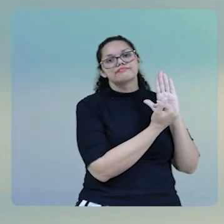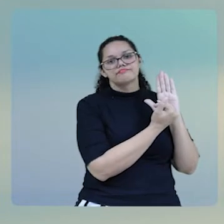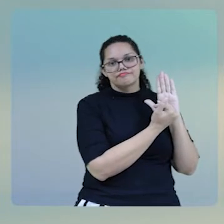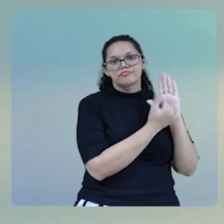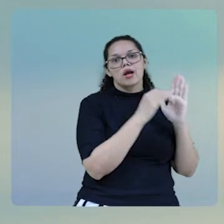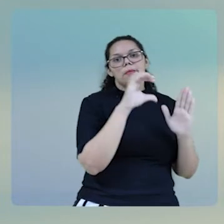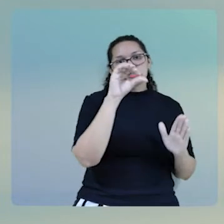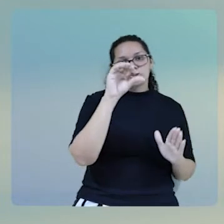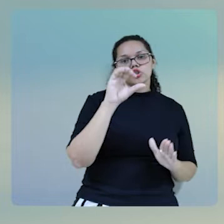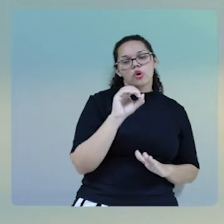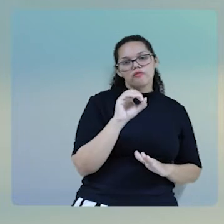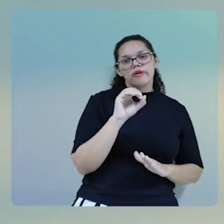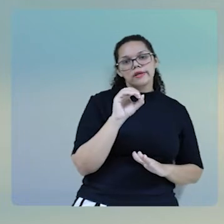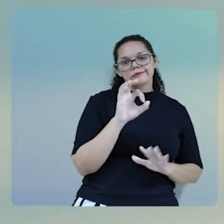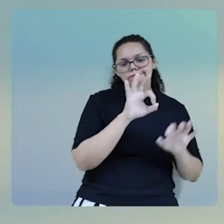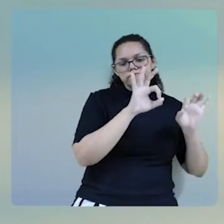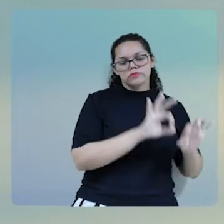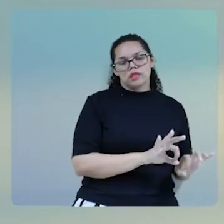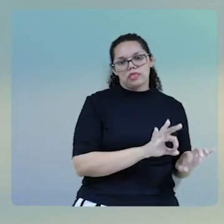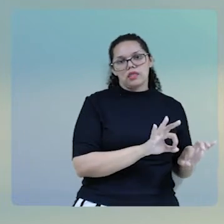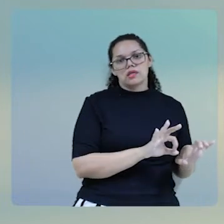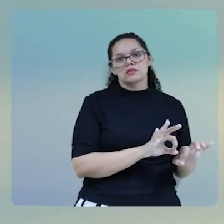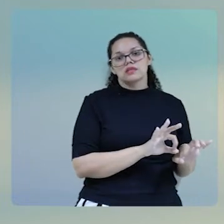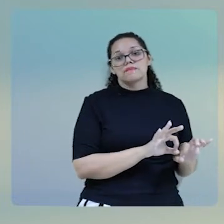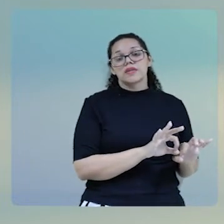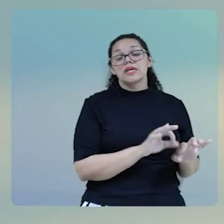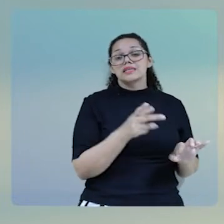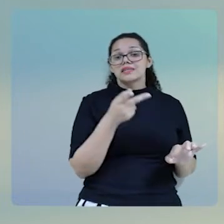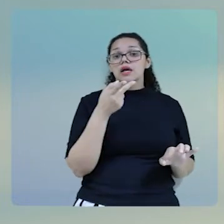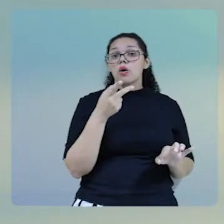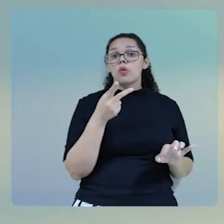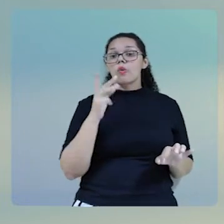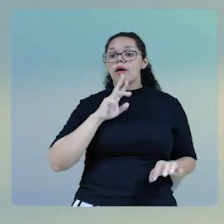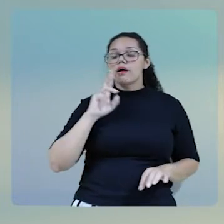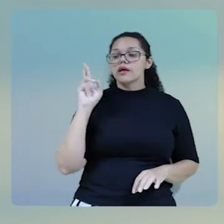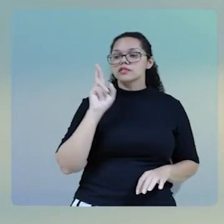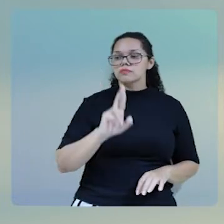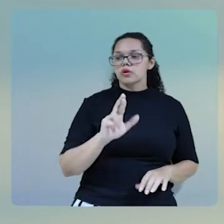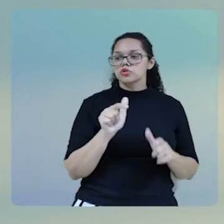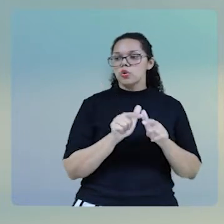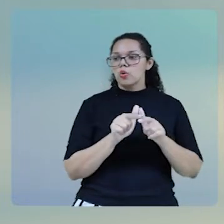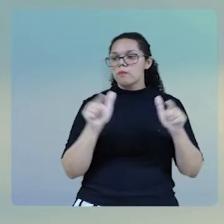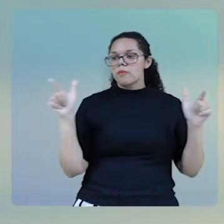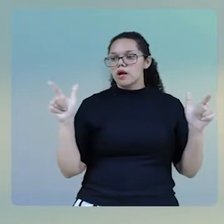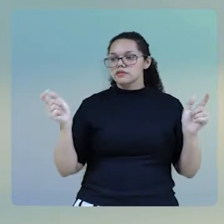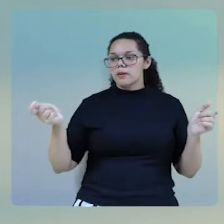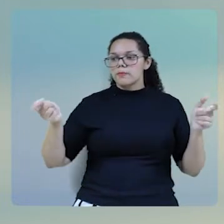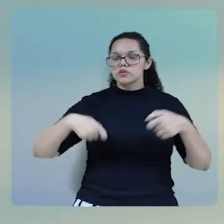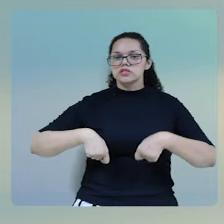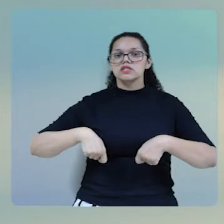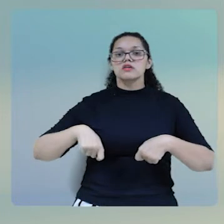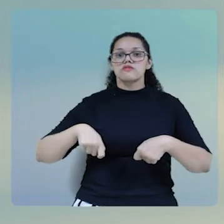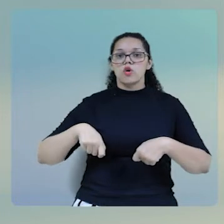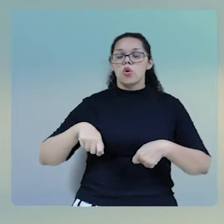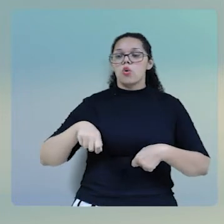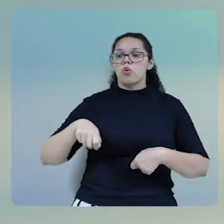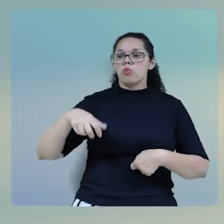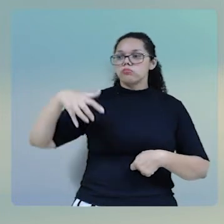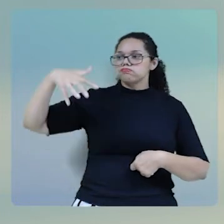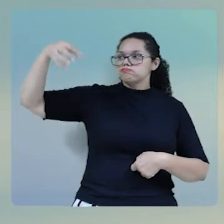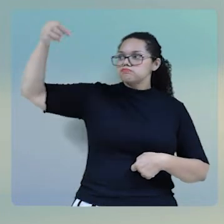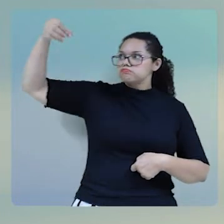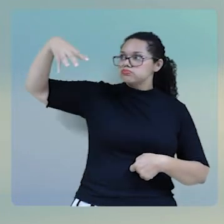certeza, abaixo de 90. Isso significa dizer o quê? Que o máximo de lâmpadas que podem ser ligadas para não prejudicar o funcionamento